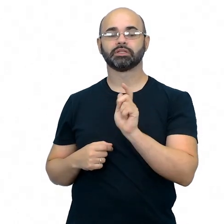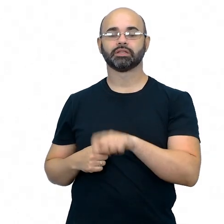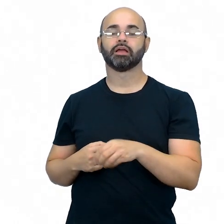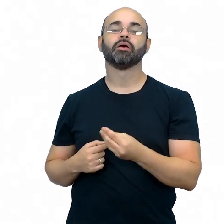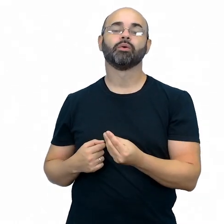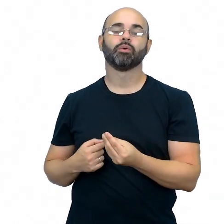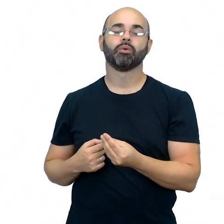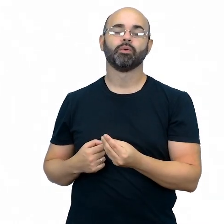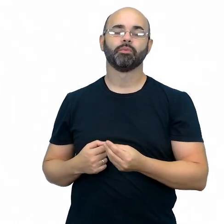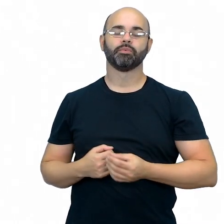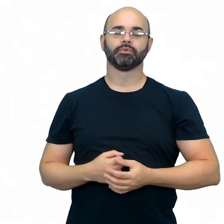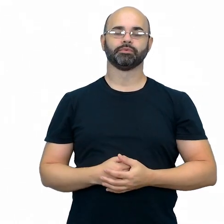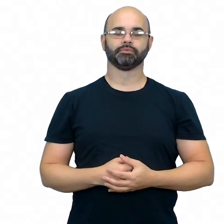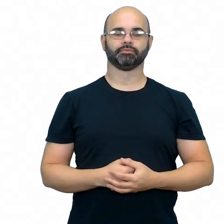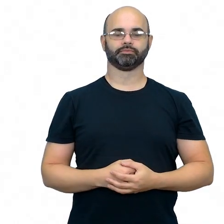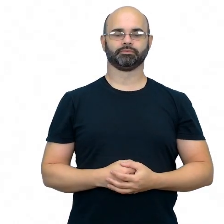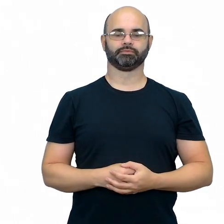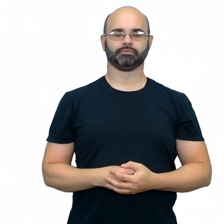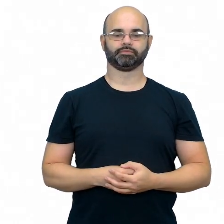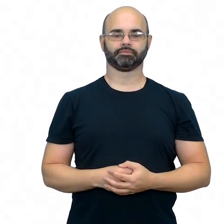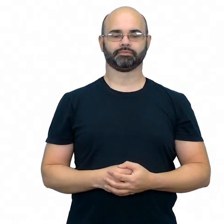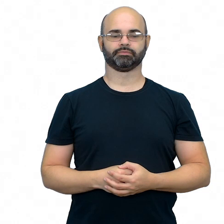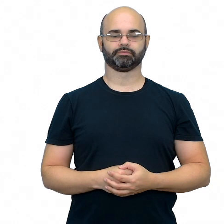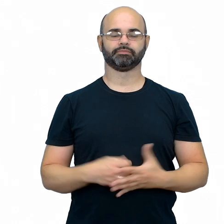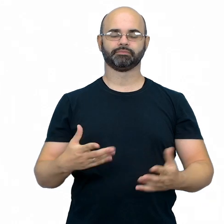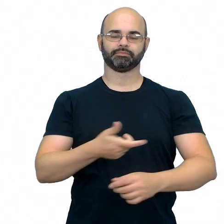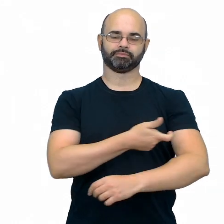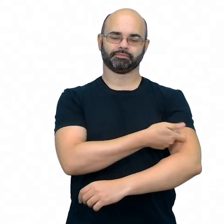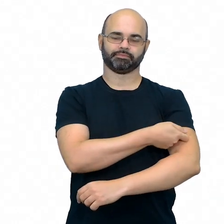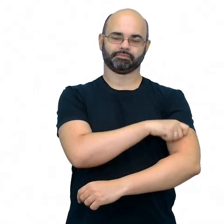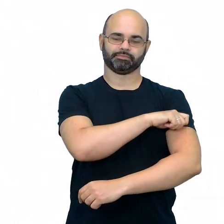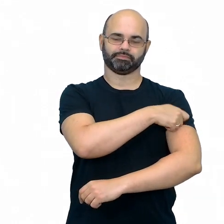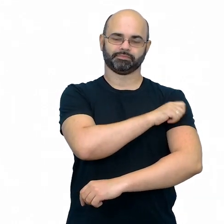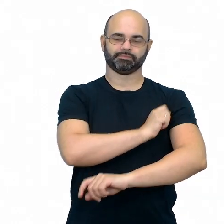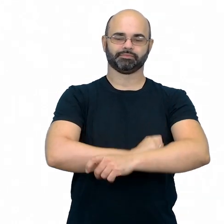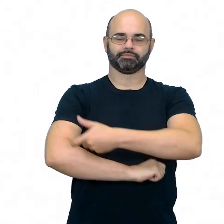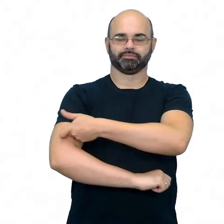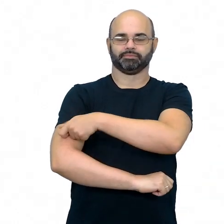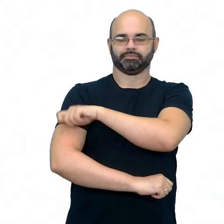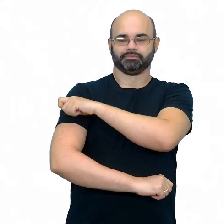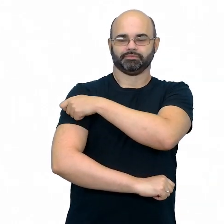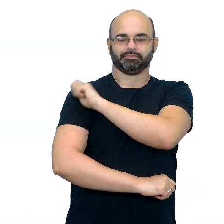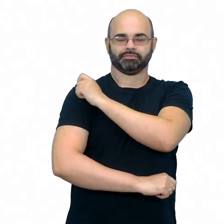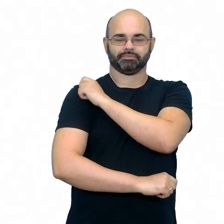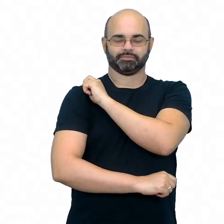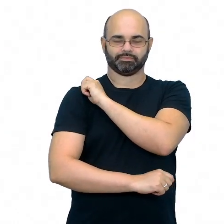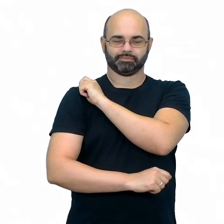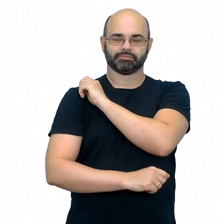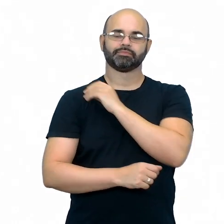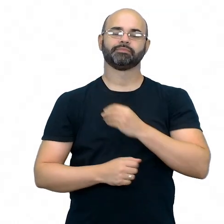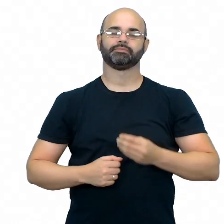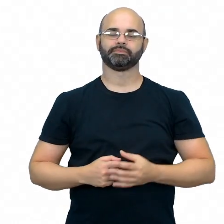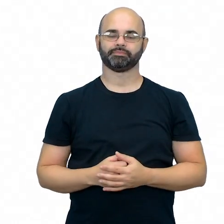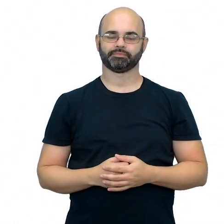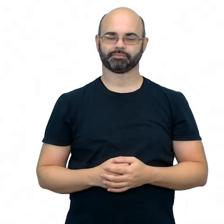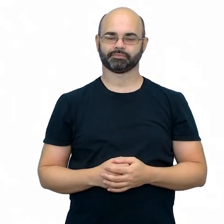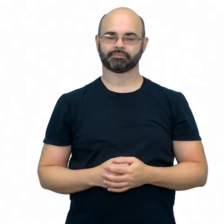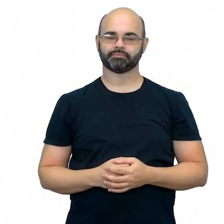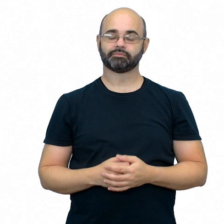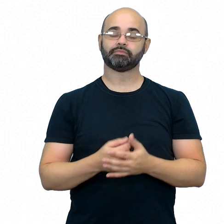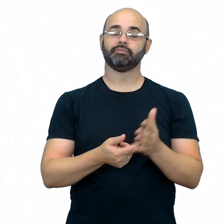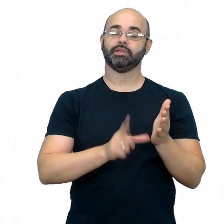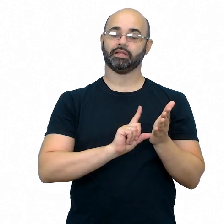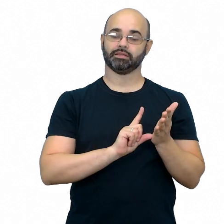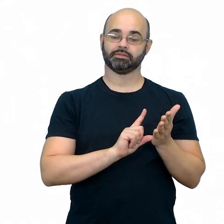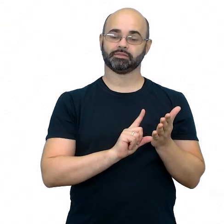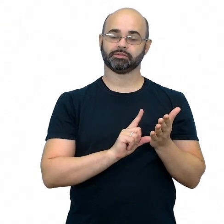E a nossa sugestão, como mão na massa, é que esse momento de mão na massa ele tenha um antes, um durante e